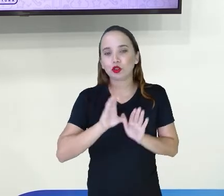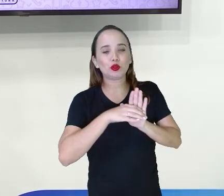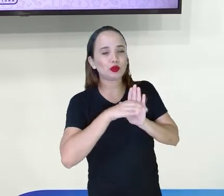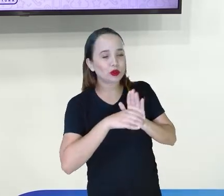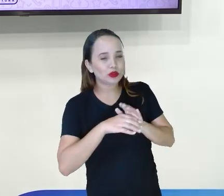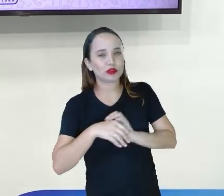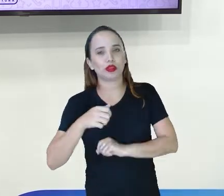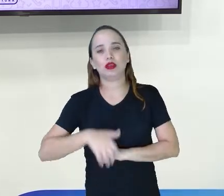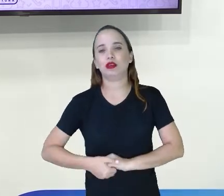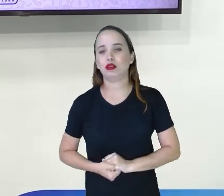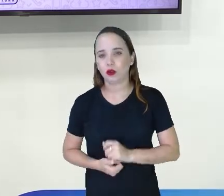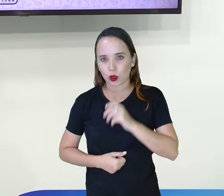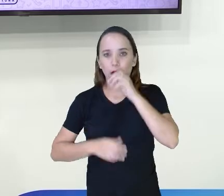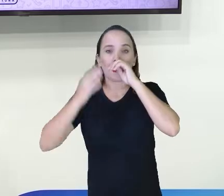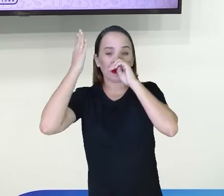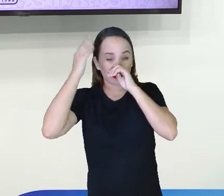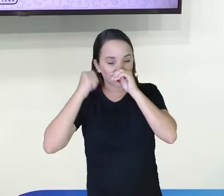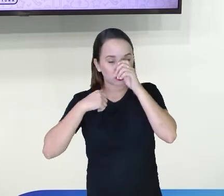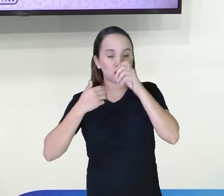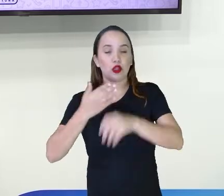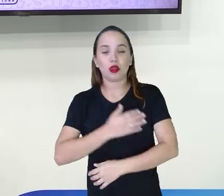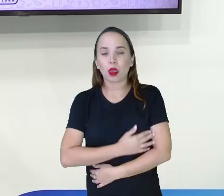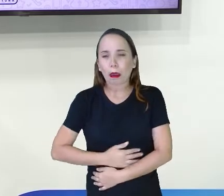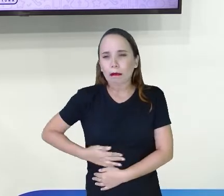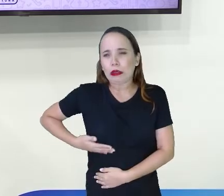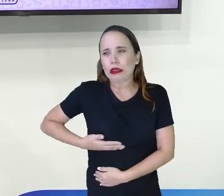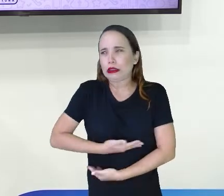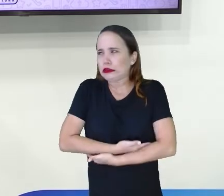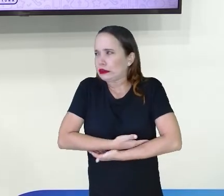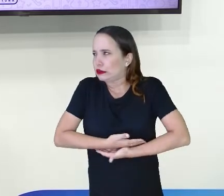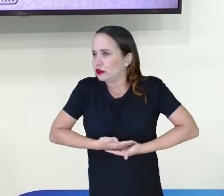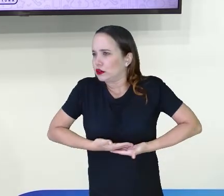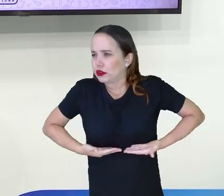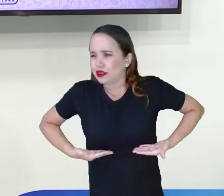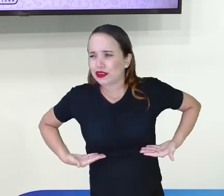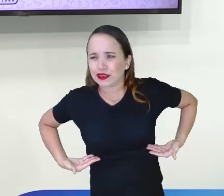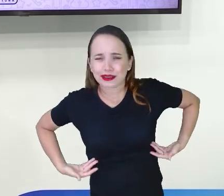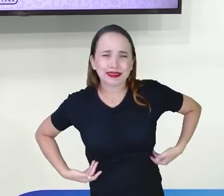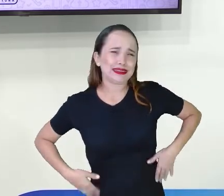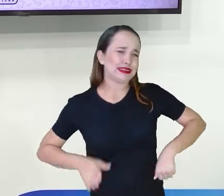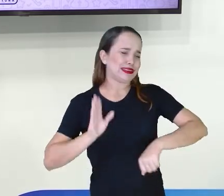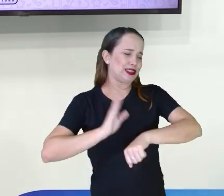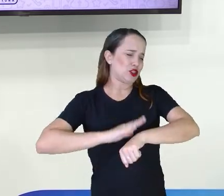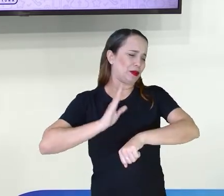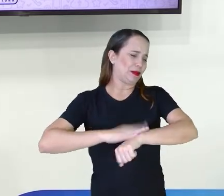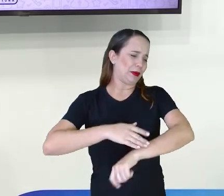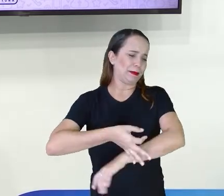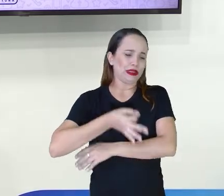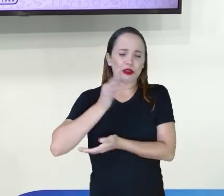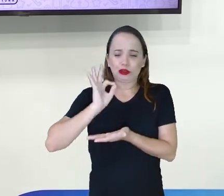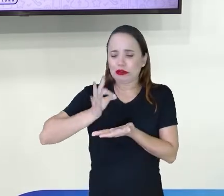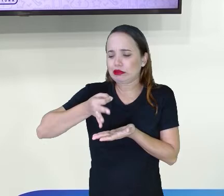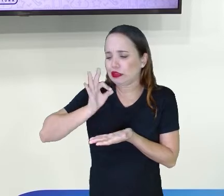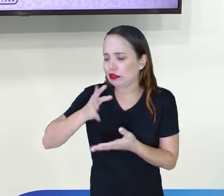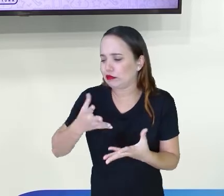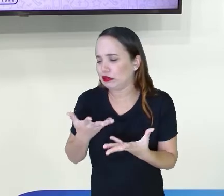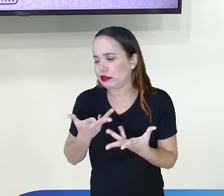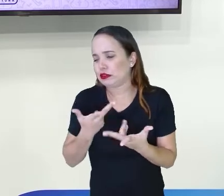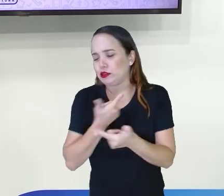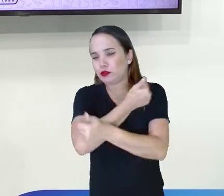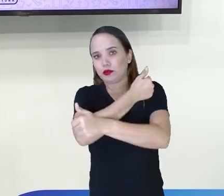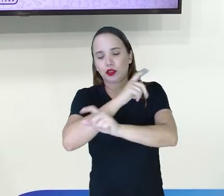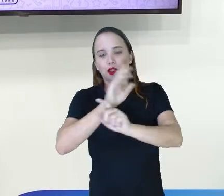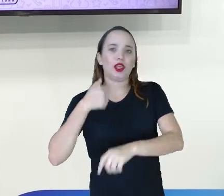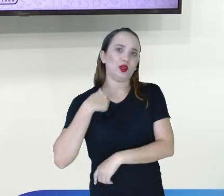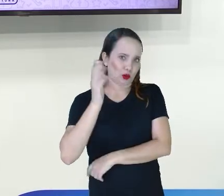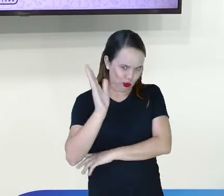certo? Eu sei que a barriga já ronca, né? Porque é a hora do café. Eita, é a hora do cafezinho, que maravilhoso. Eu já tomei